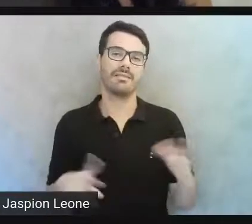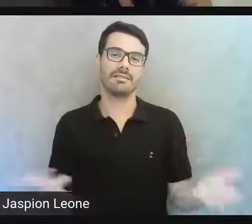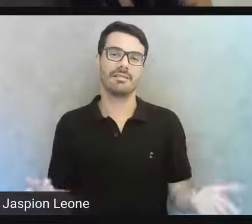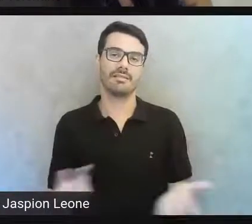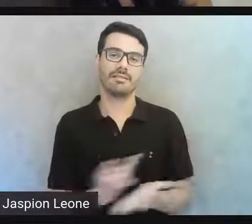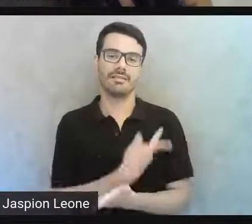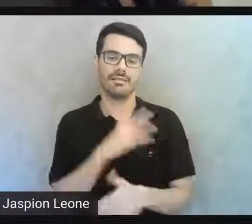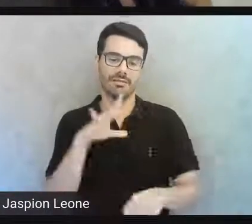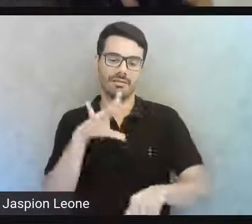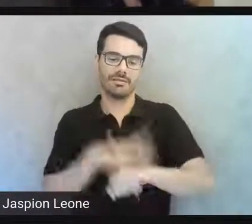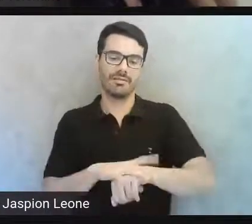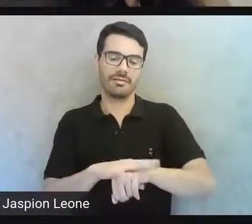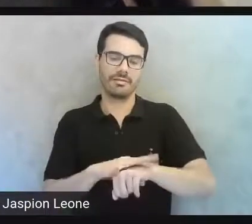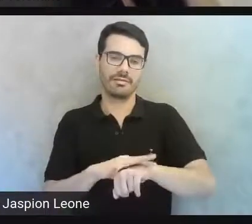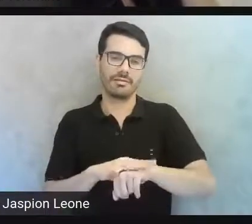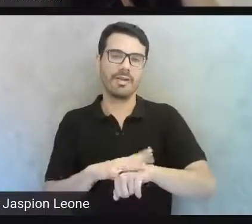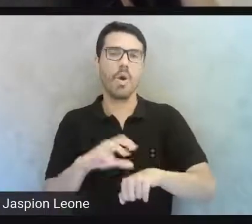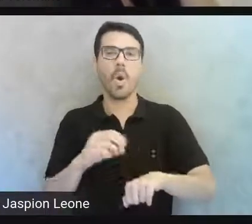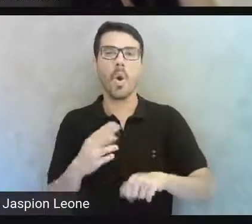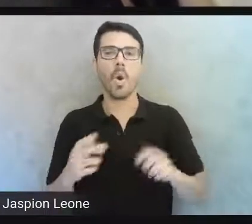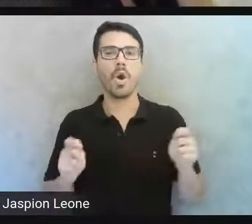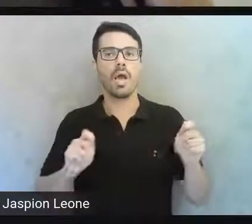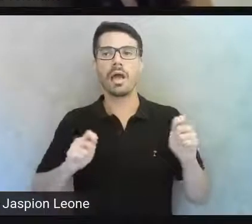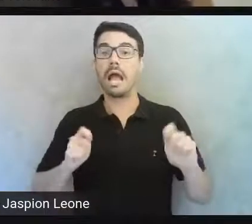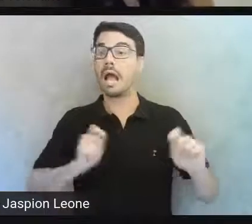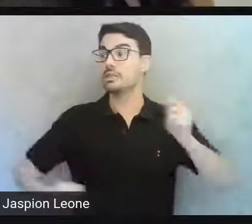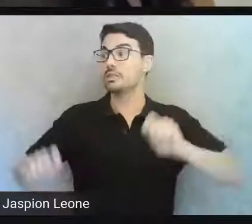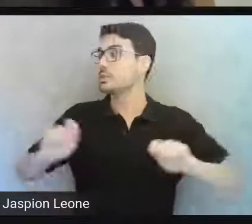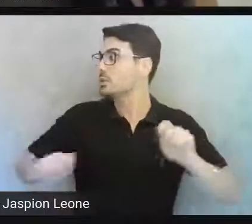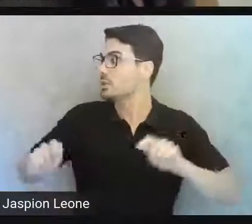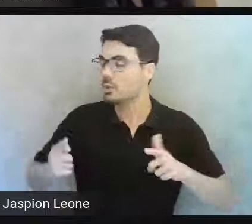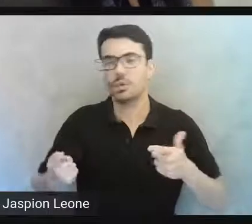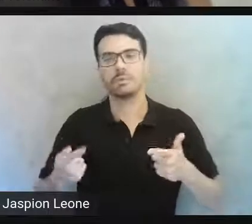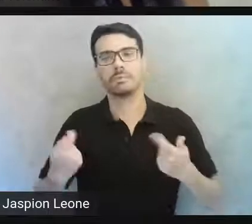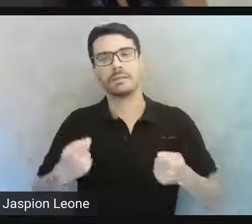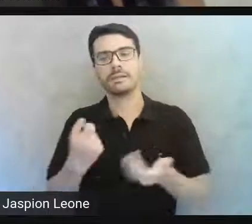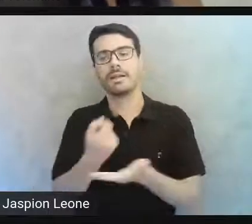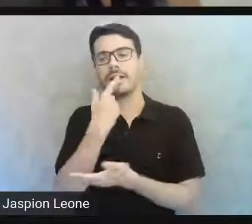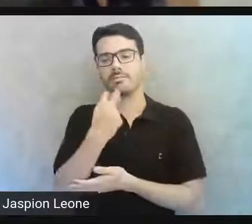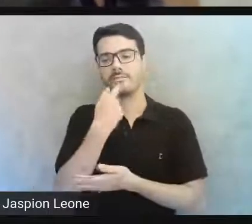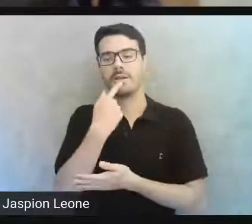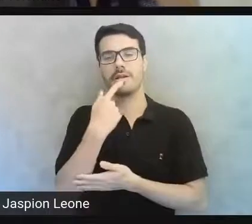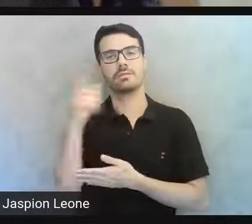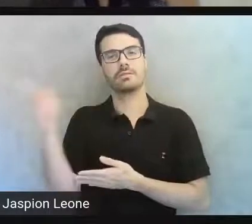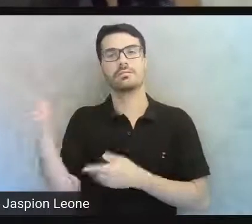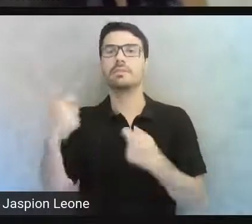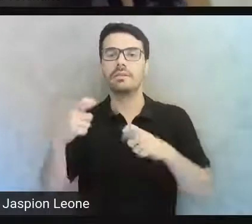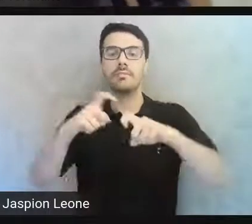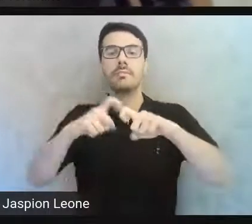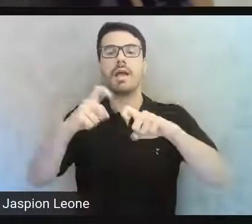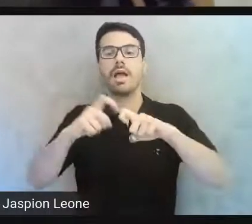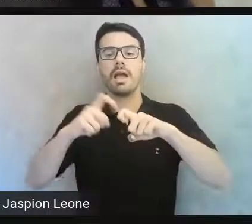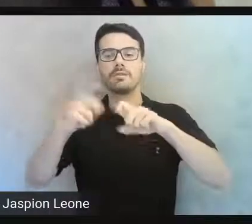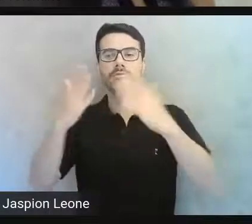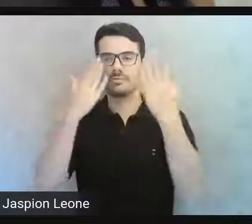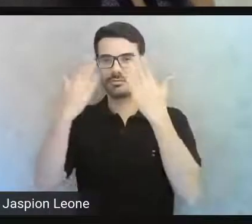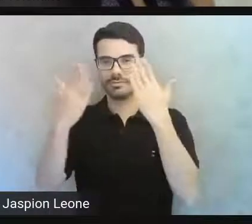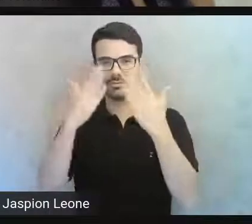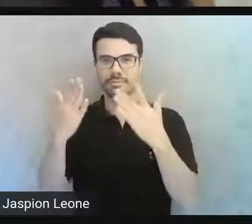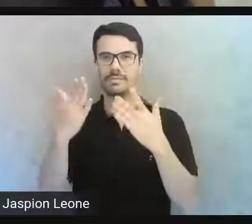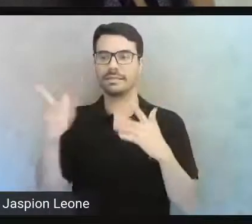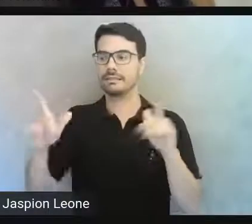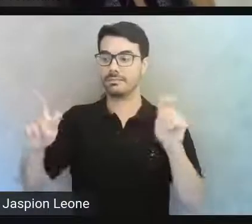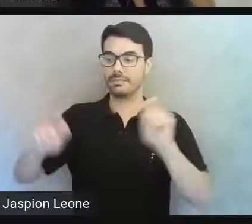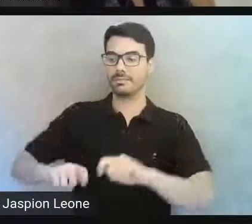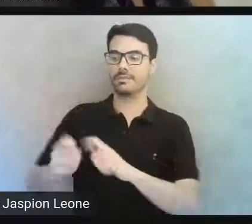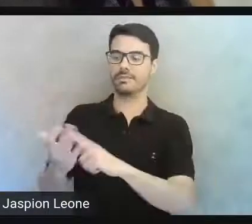de grande ansiedade, precisa tomar um ansiolítico. Então, às vezes a gente precisa de um acompanhamento de um psiquiatra para a pessoa ter